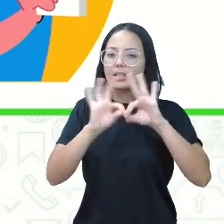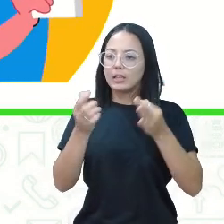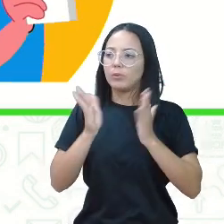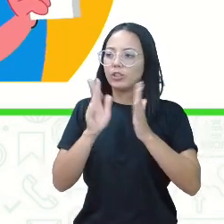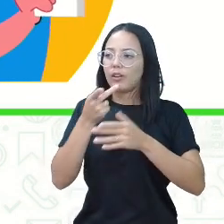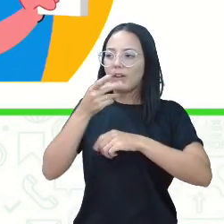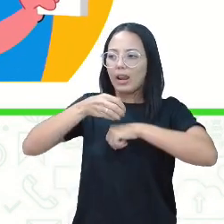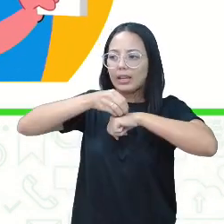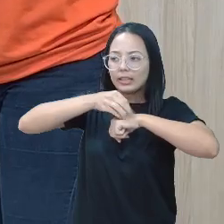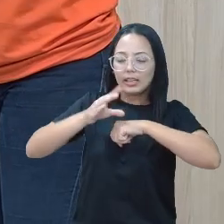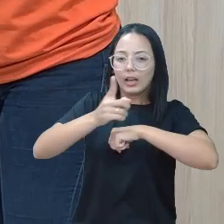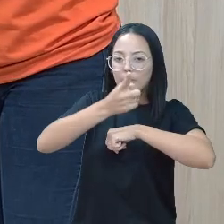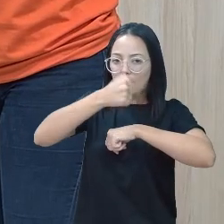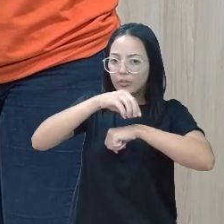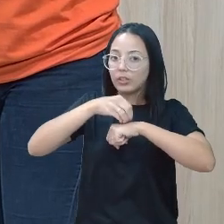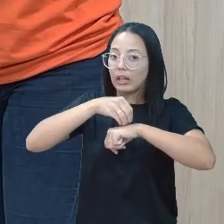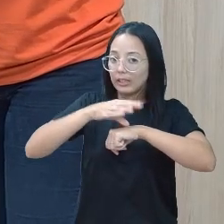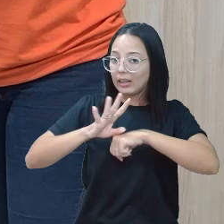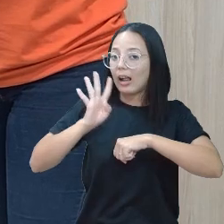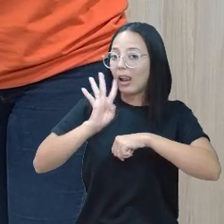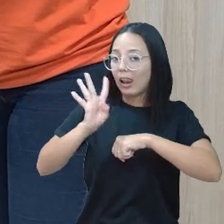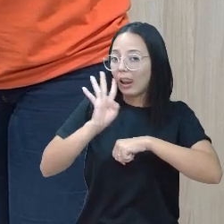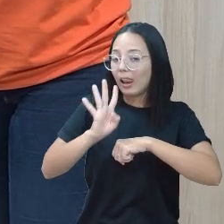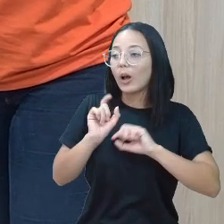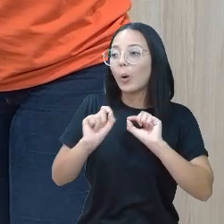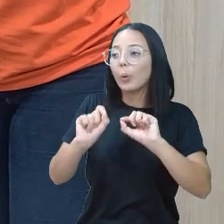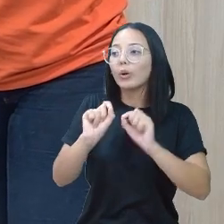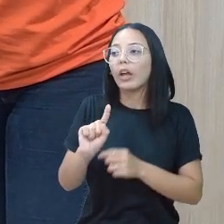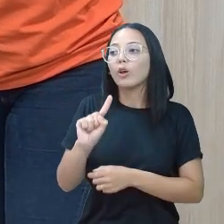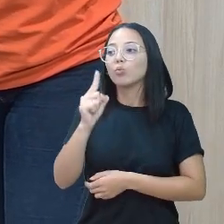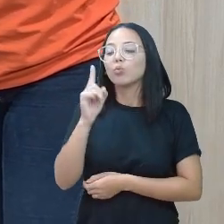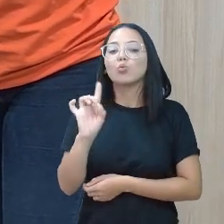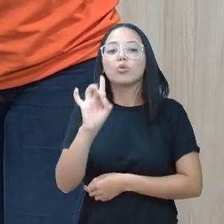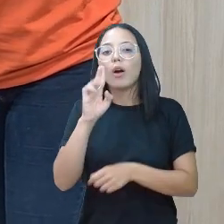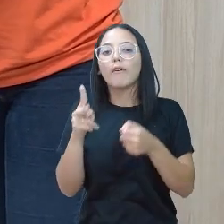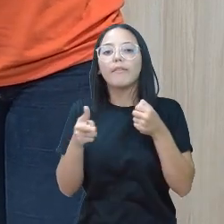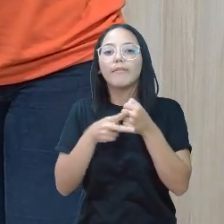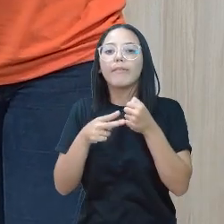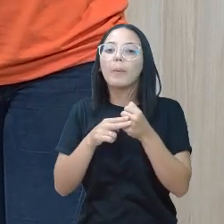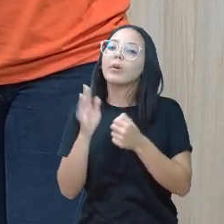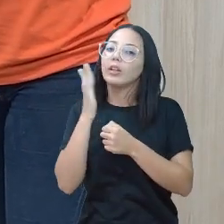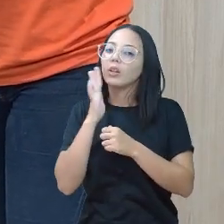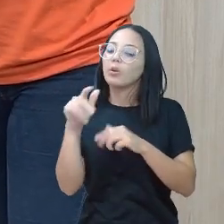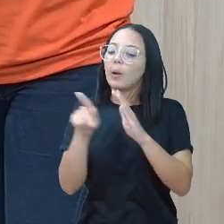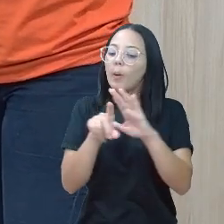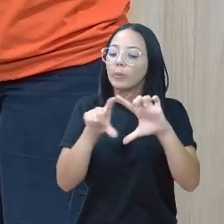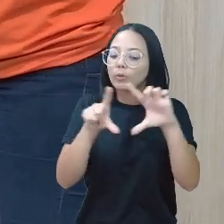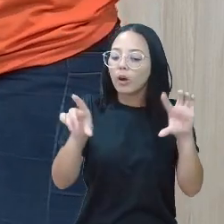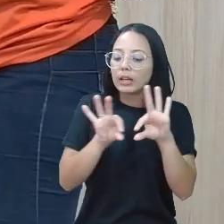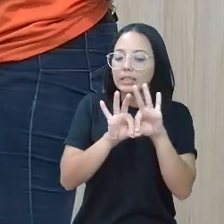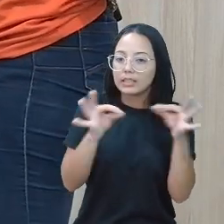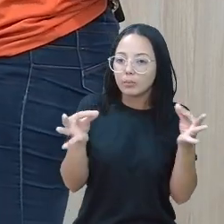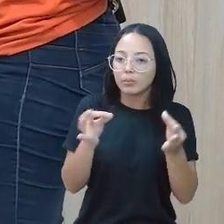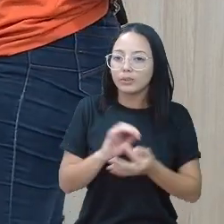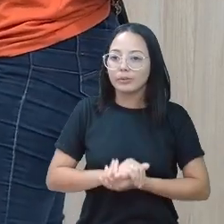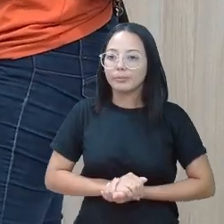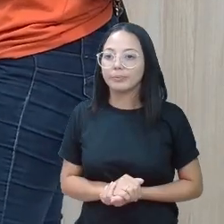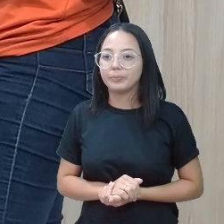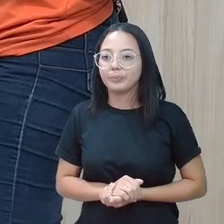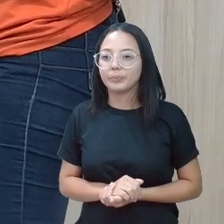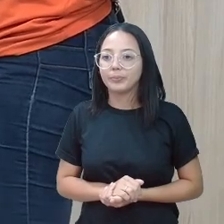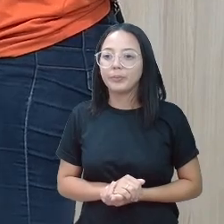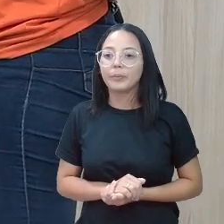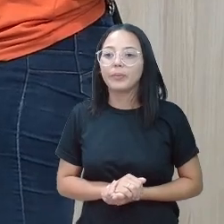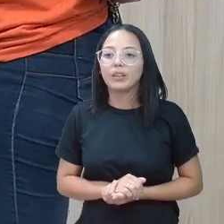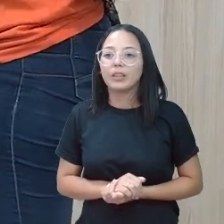uma dica, e a dica é bacana, um só verbo. Então, ele é um período simples.